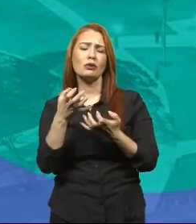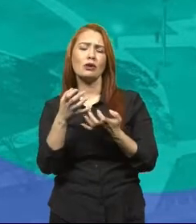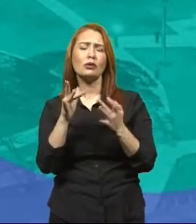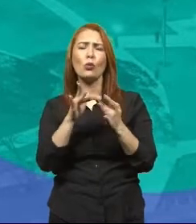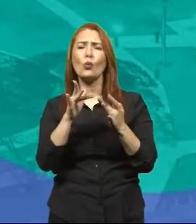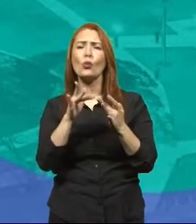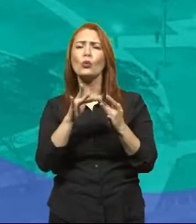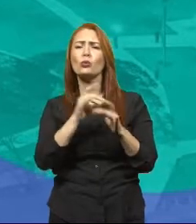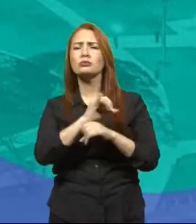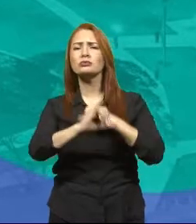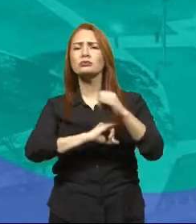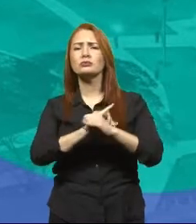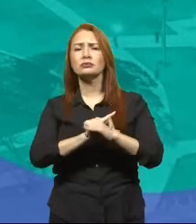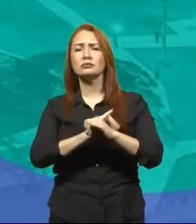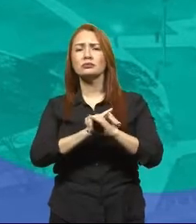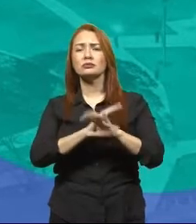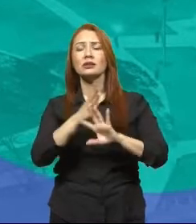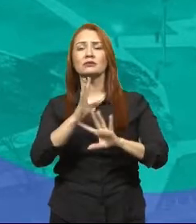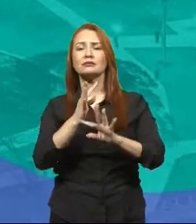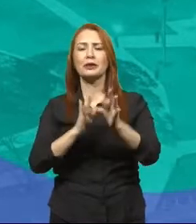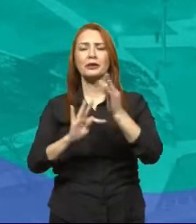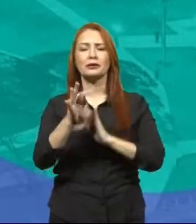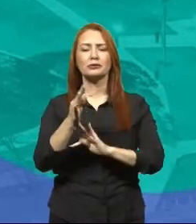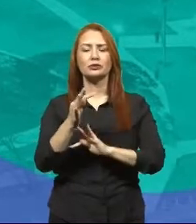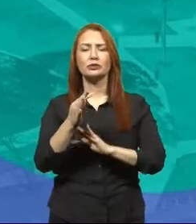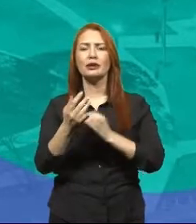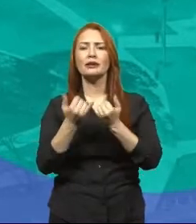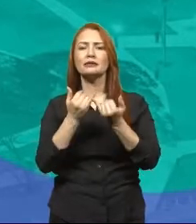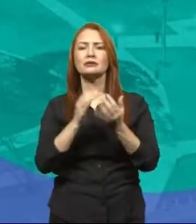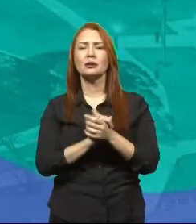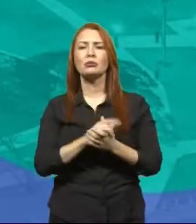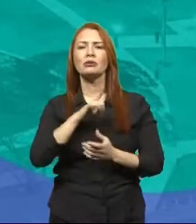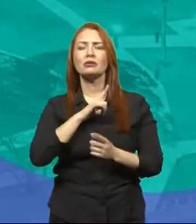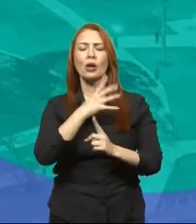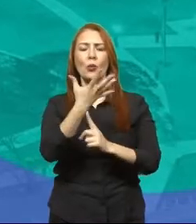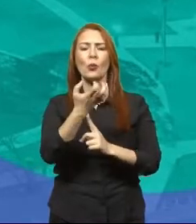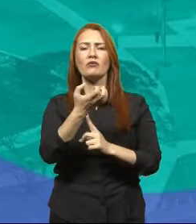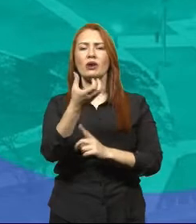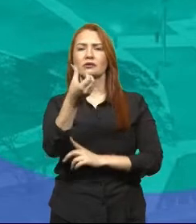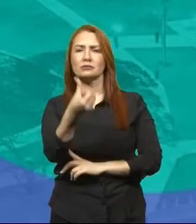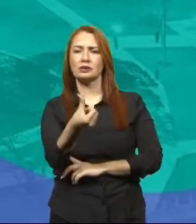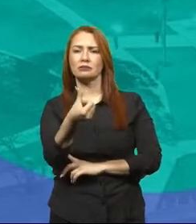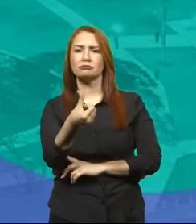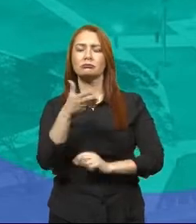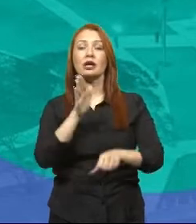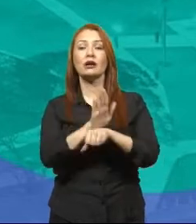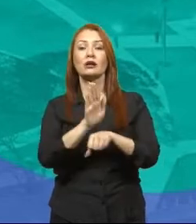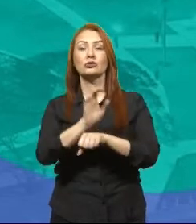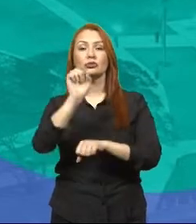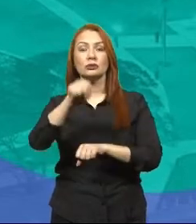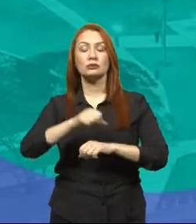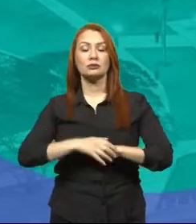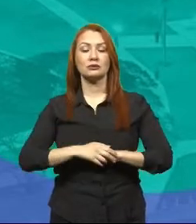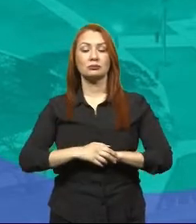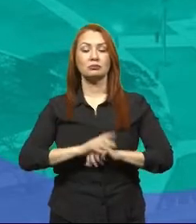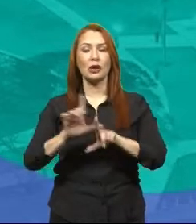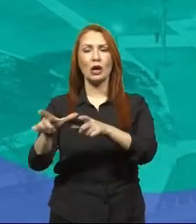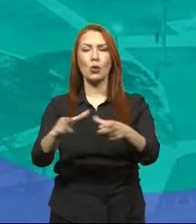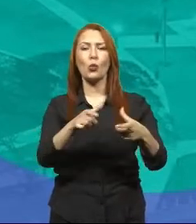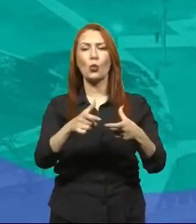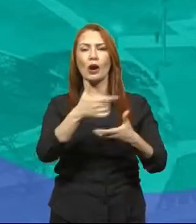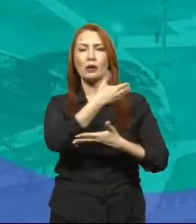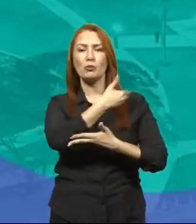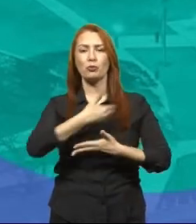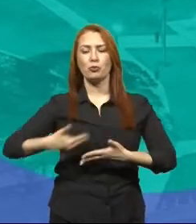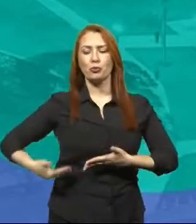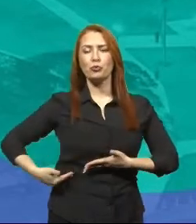que vão ajudar nisso, também já ajudam. Tem o Wi-Fi 6, que é uma nova versão do Wi-Fi que ajuda em áreas públicas. Tem versões de baixa